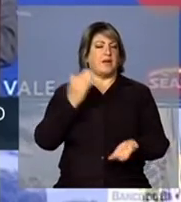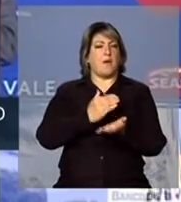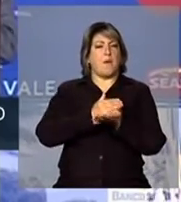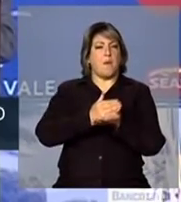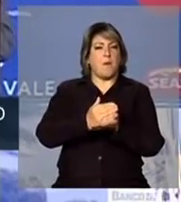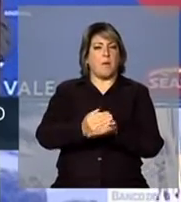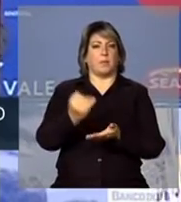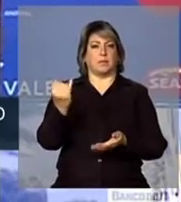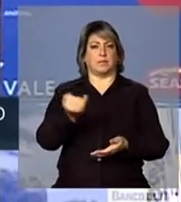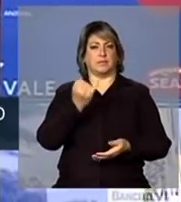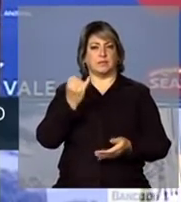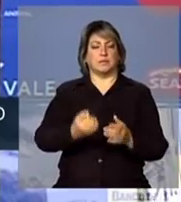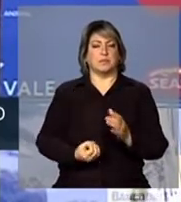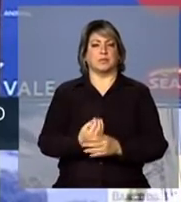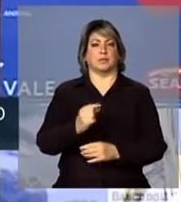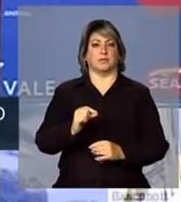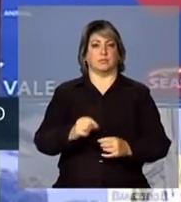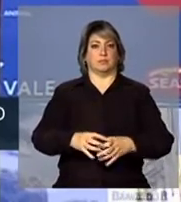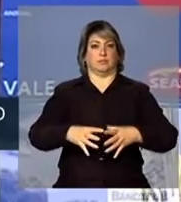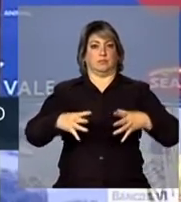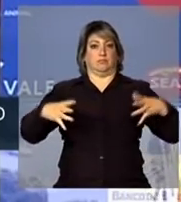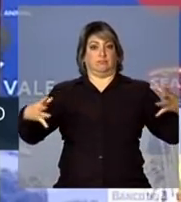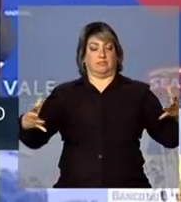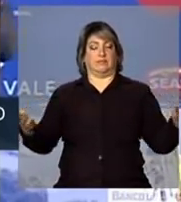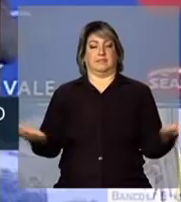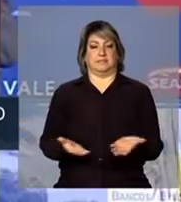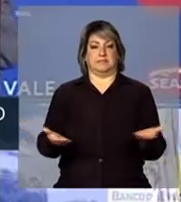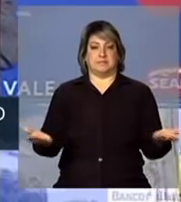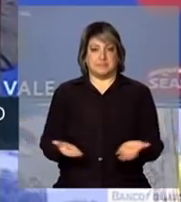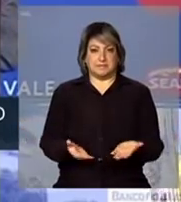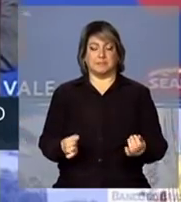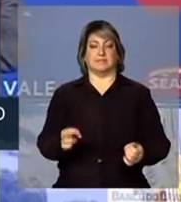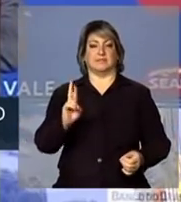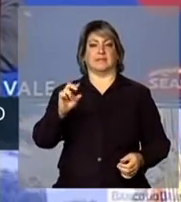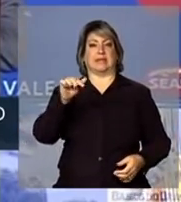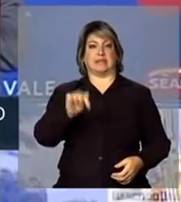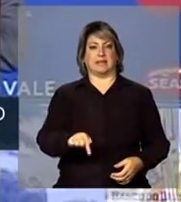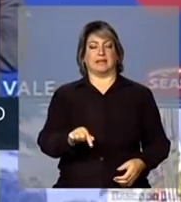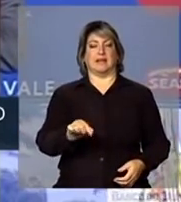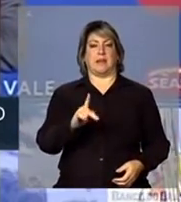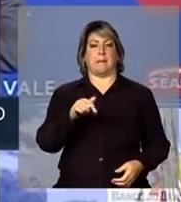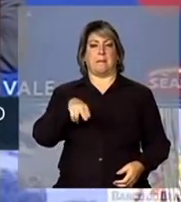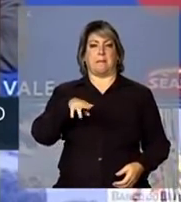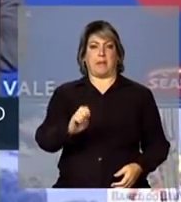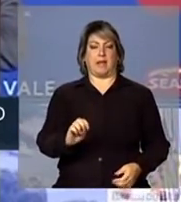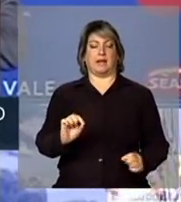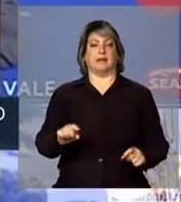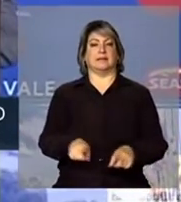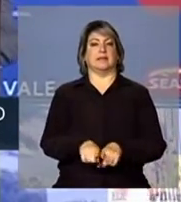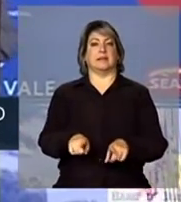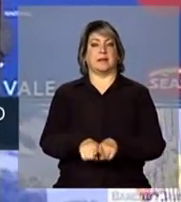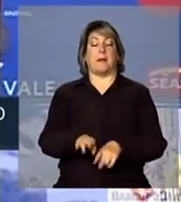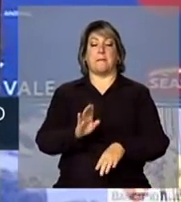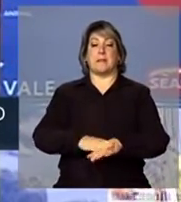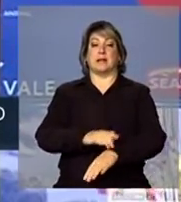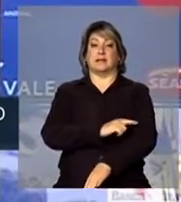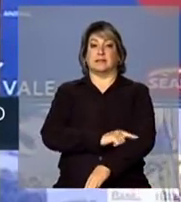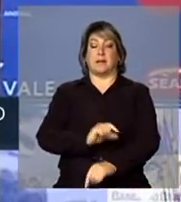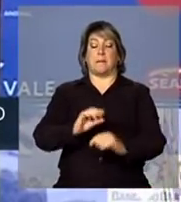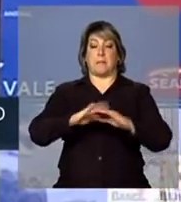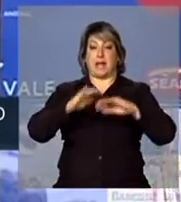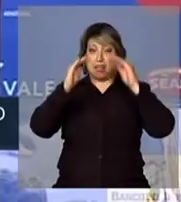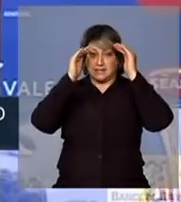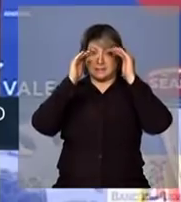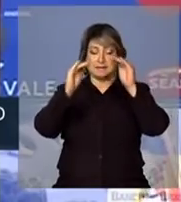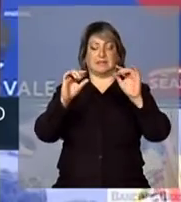atrás, rendeu uma árvore frondosa, representada não só por esse belíssimo parque, mas a mais tradicional, a mais